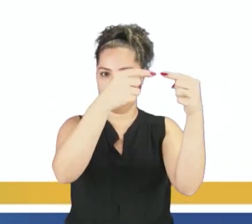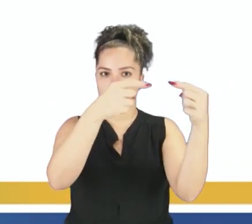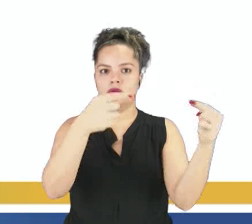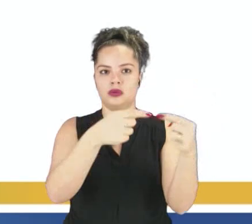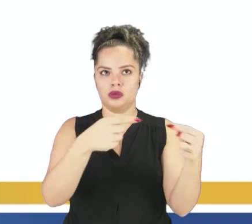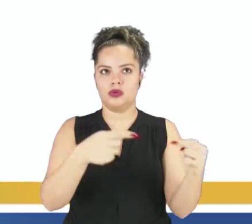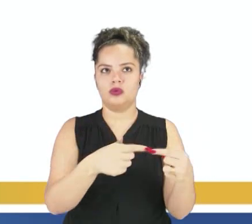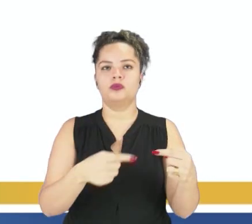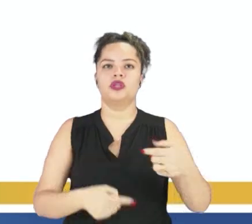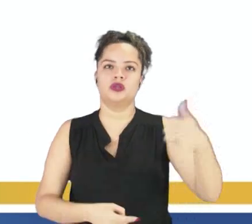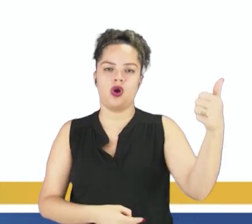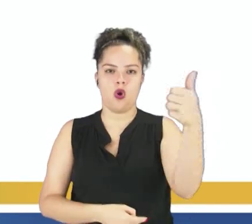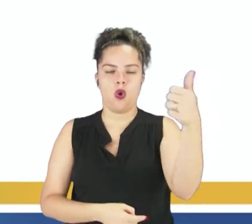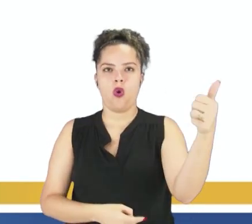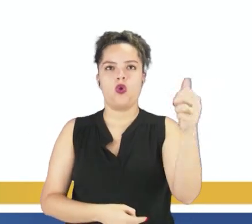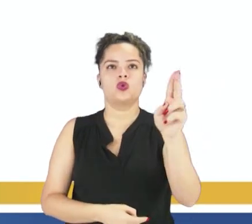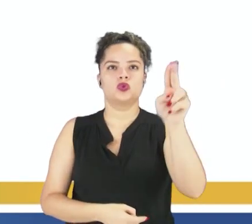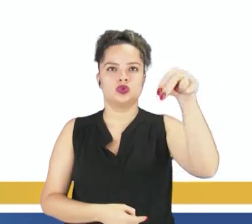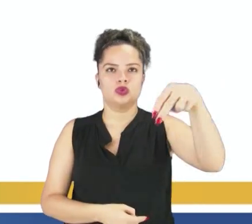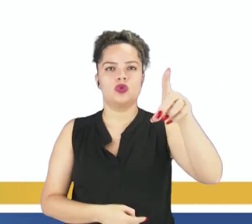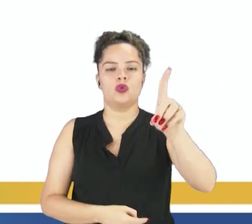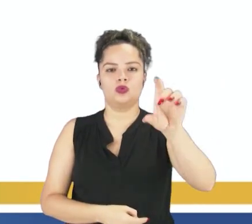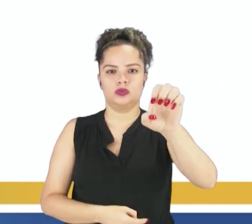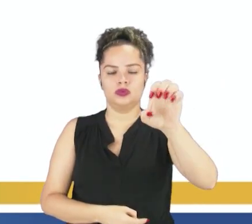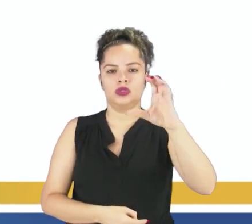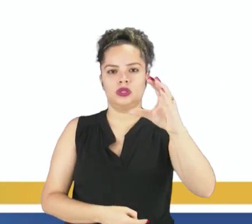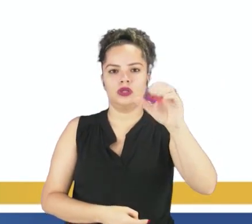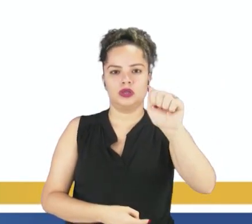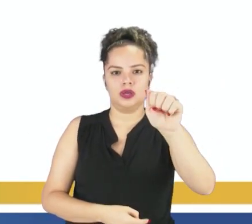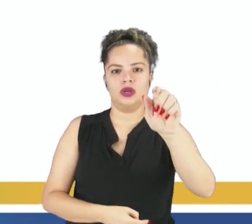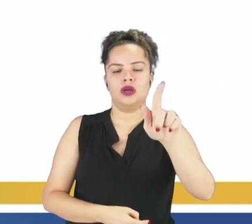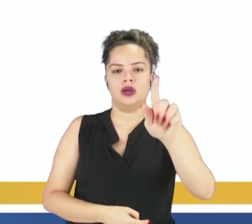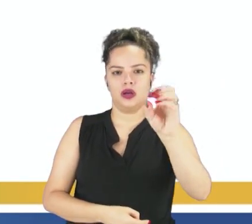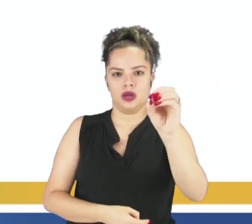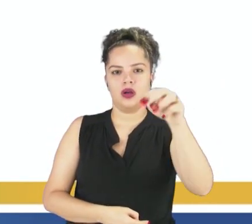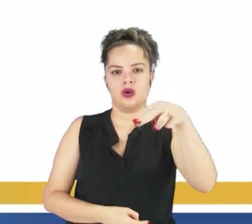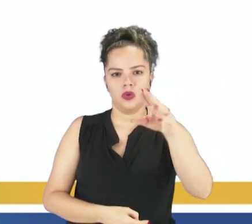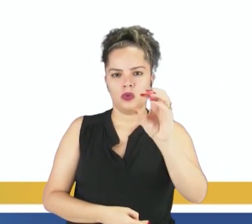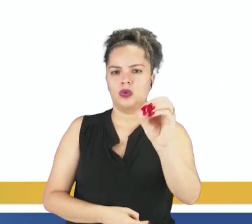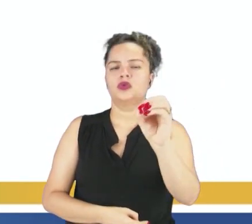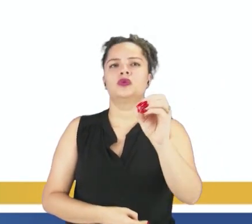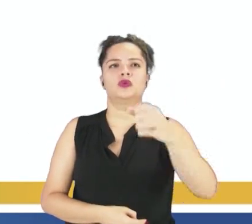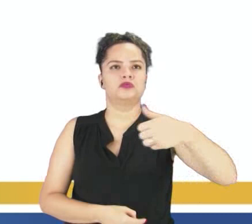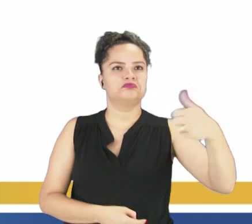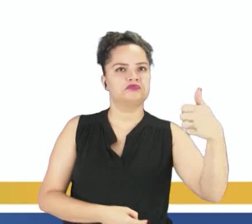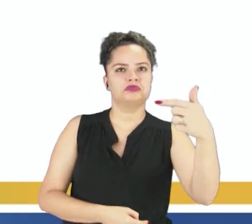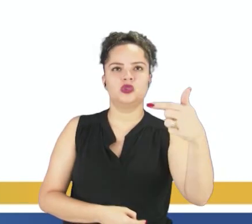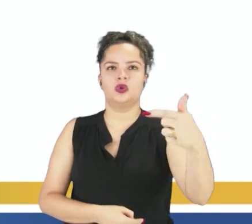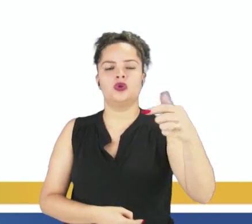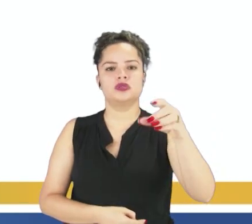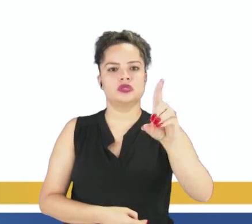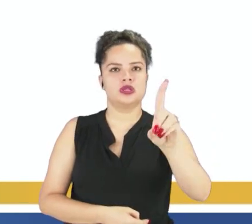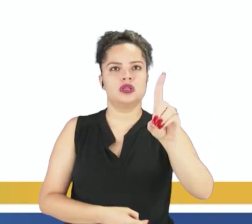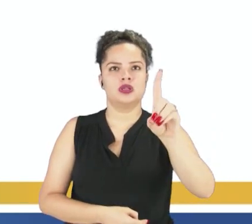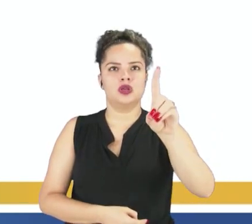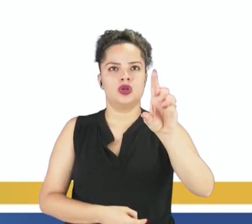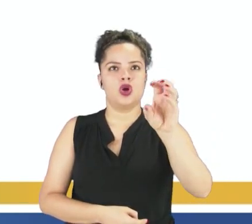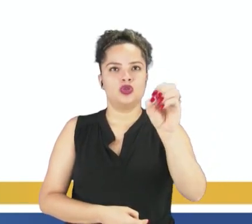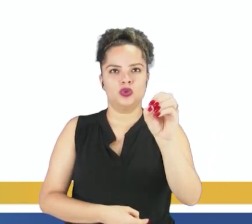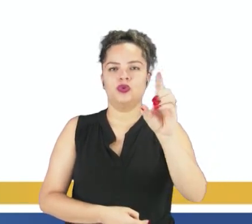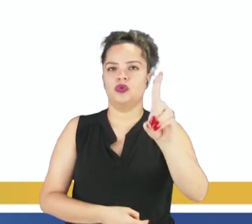11 lados, pessoal, é um decágono. 12 lados. Um polígono que tem 12 lados é chamado